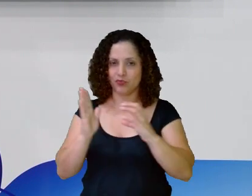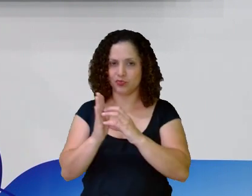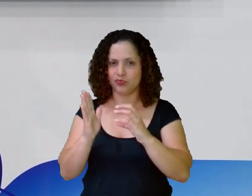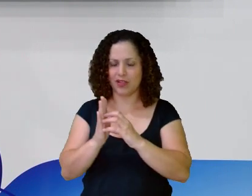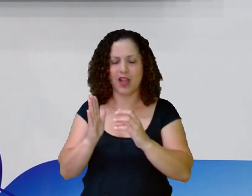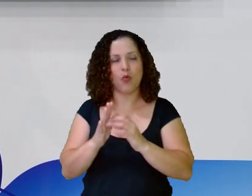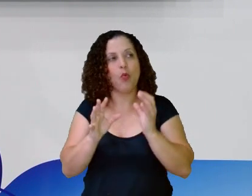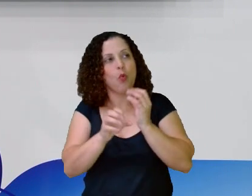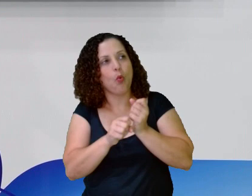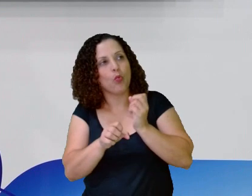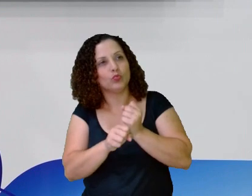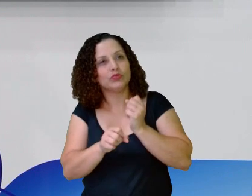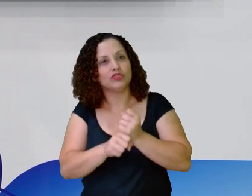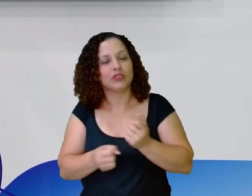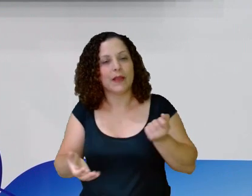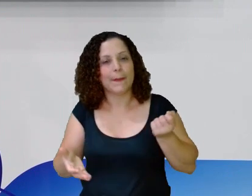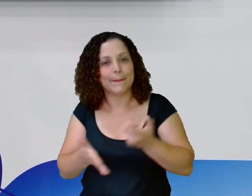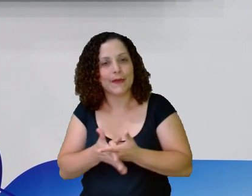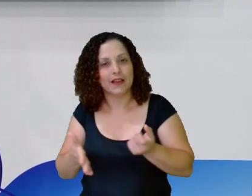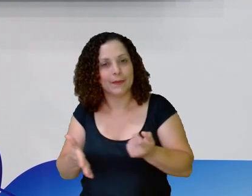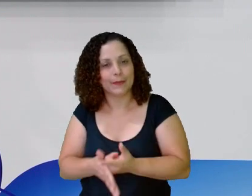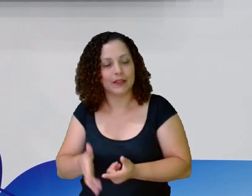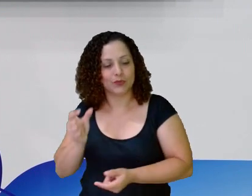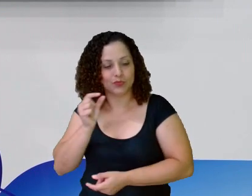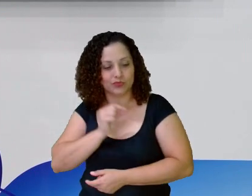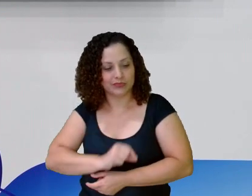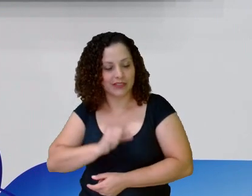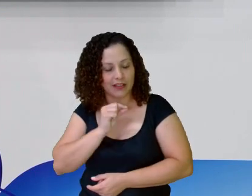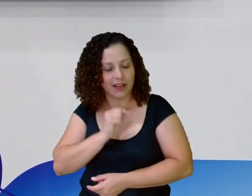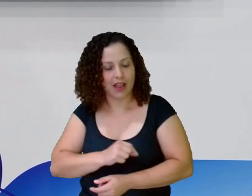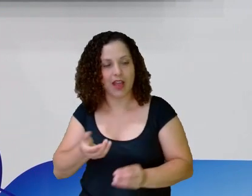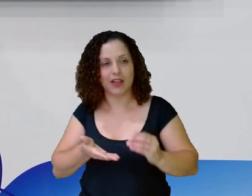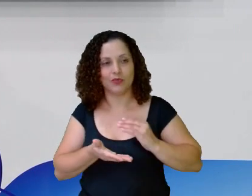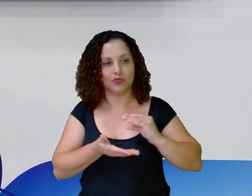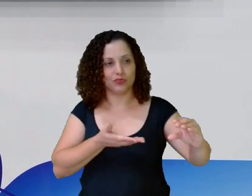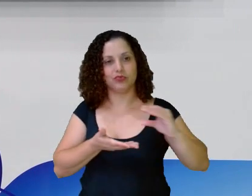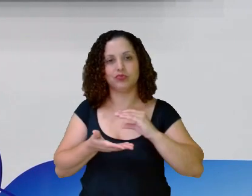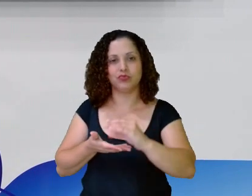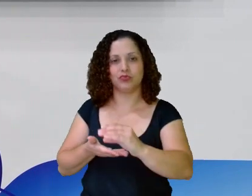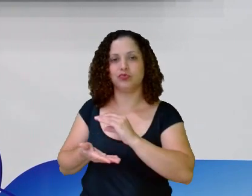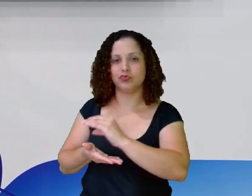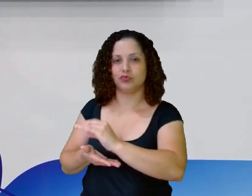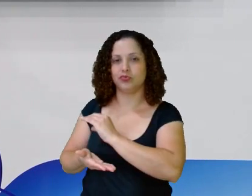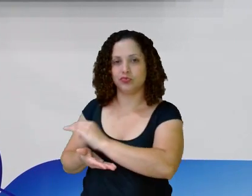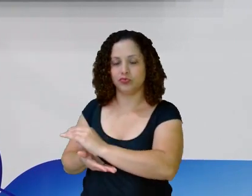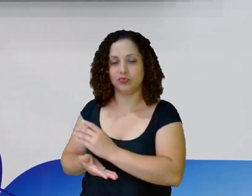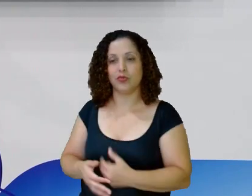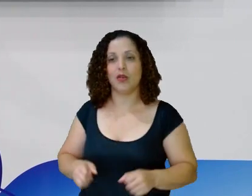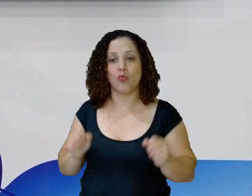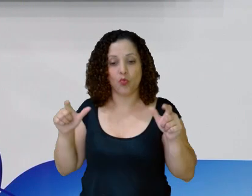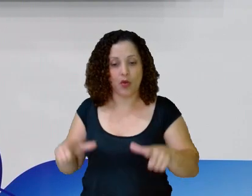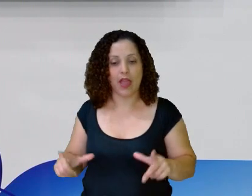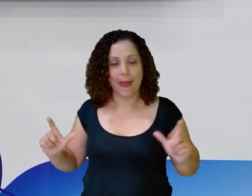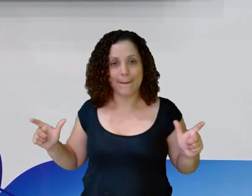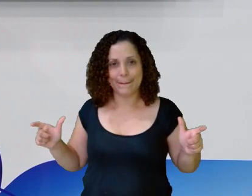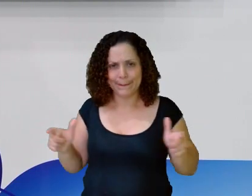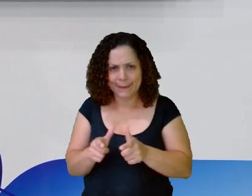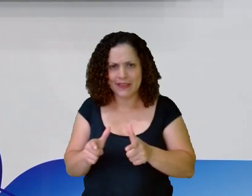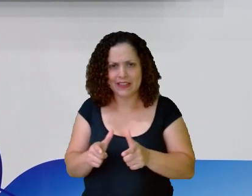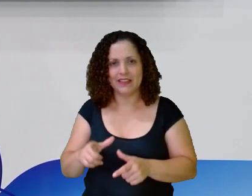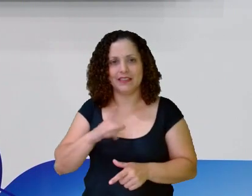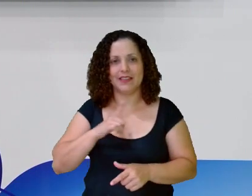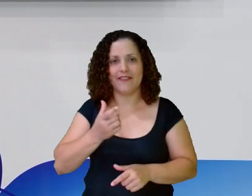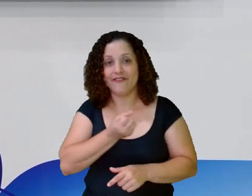os cálculos no final do mês, eu preciso ter uma pessoa para administrar. Então, mesmo sendo um espaço pequeno, nós vamos ter um monte de